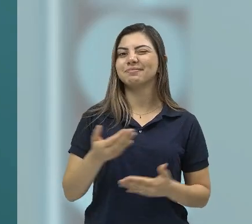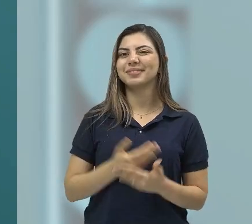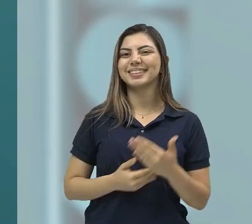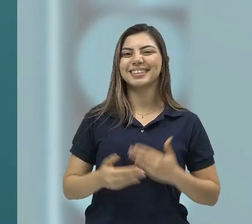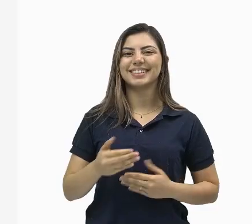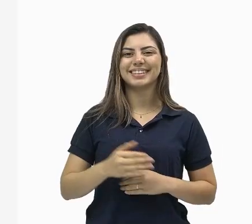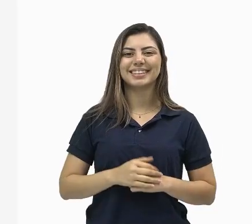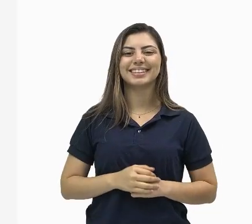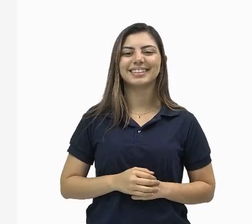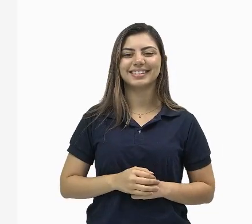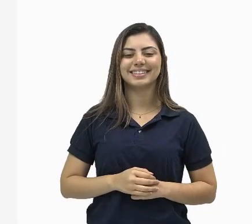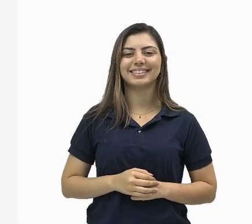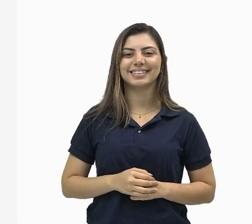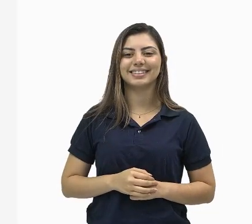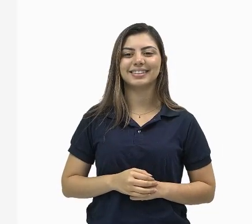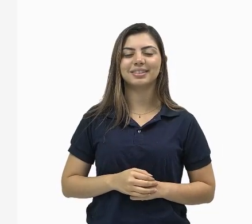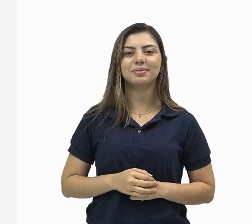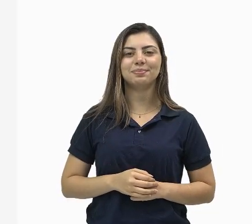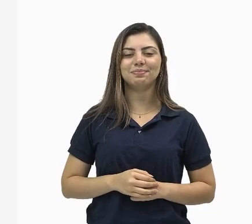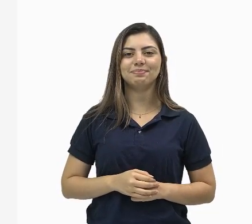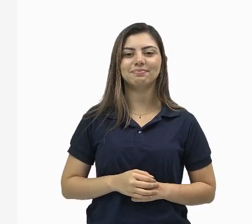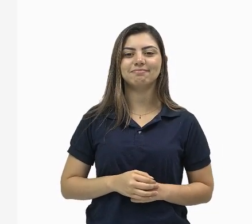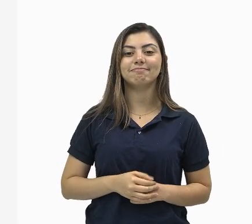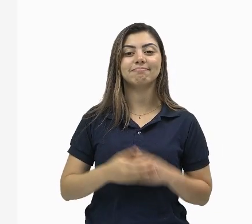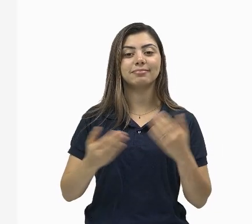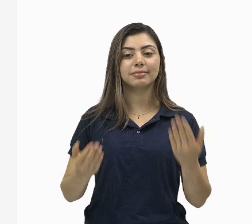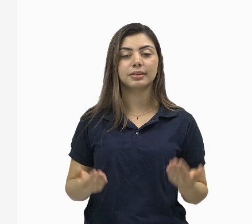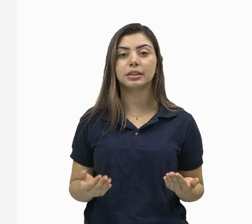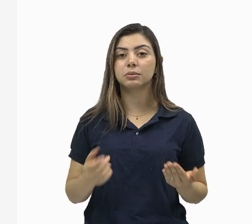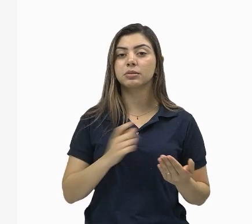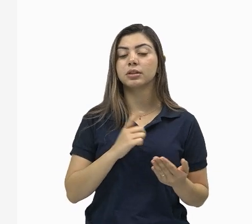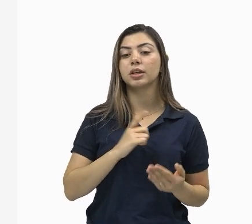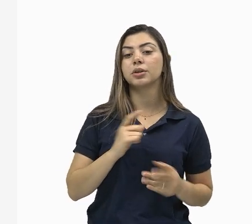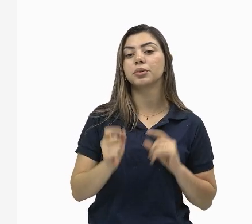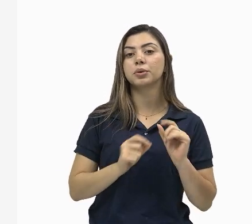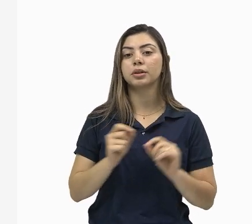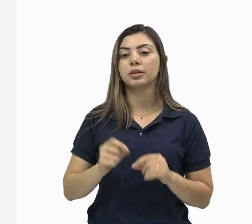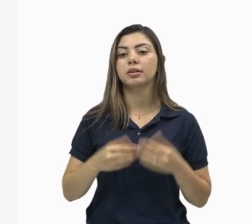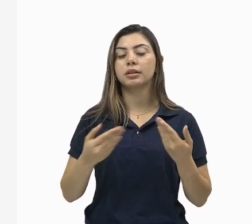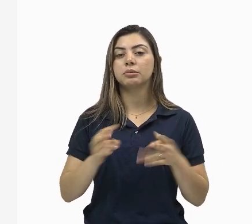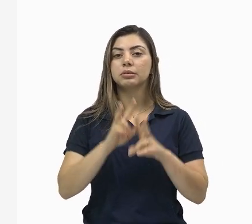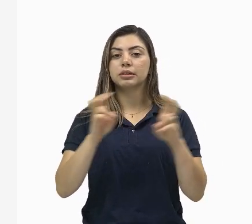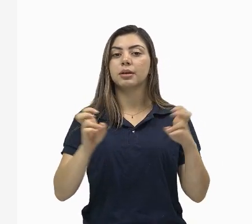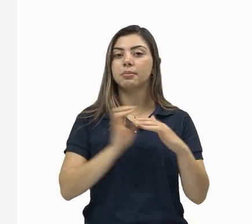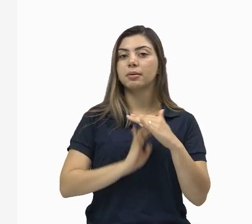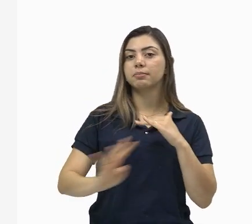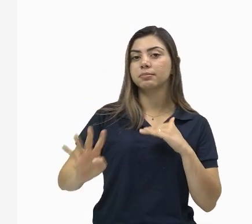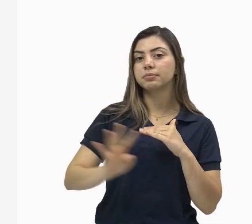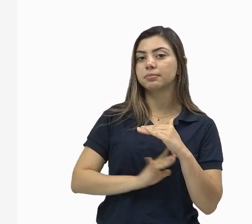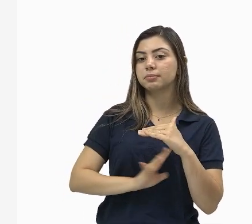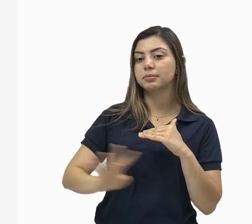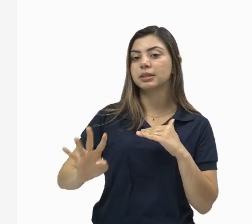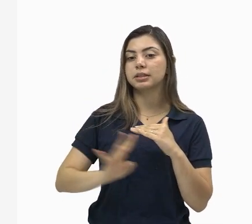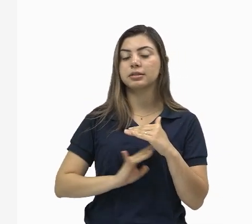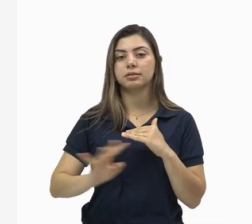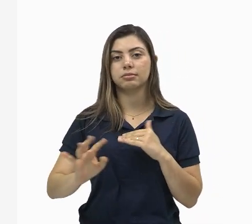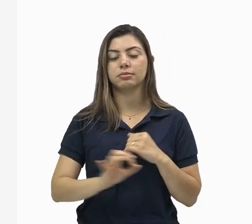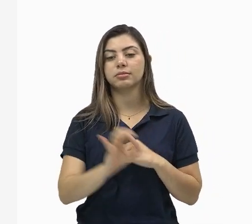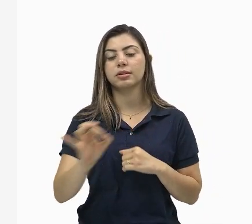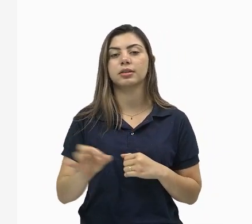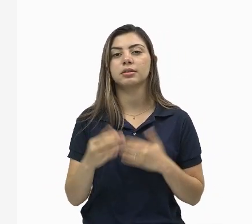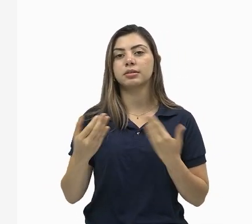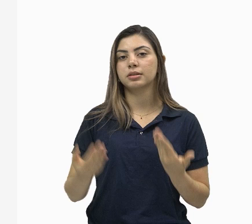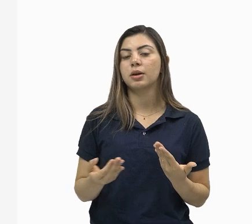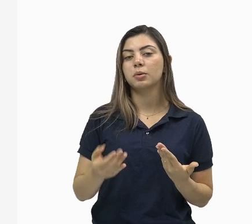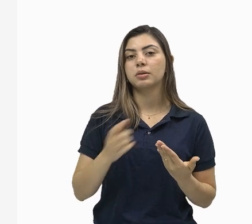aí. Então, depois da melancolia, nós temos a questão da imigração, como eu havia dito. Isso se dá primeiro com